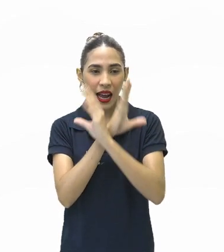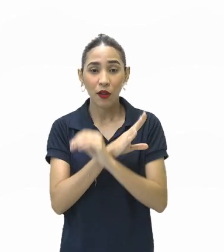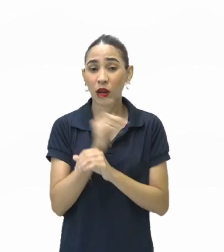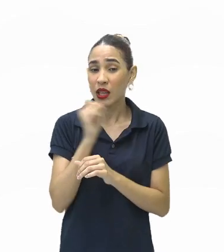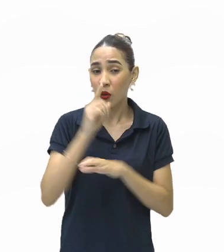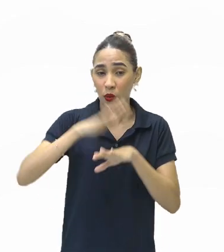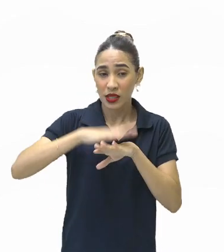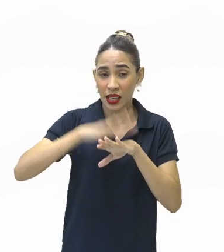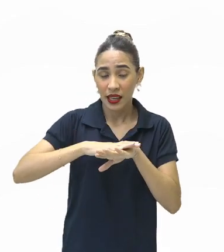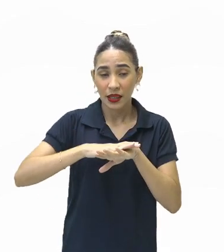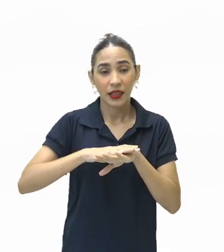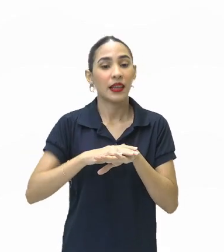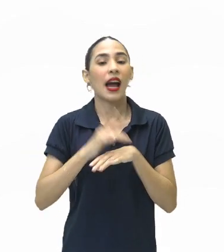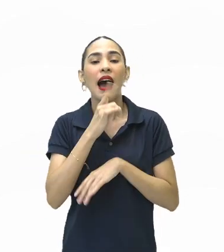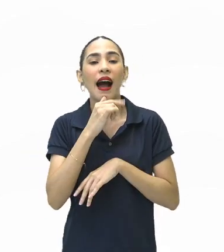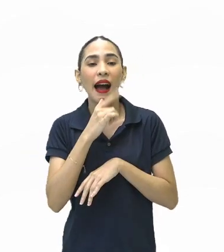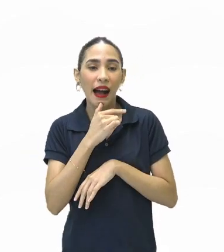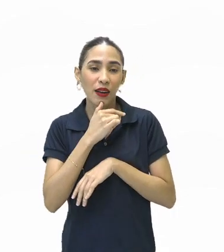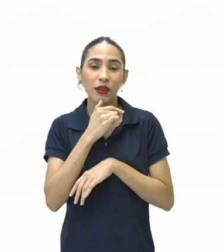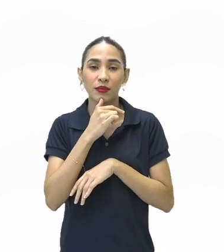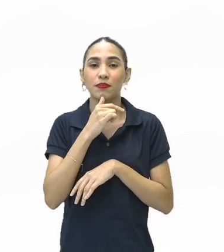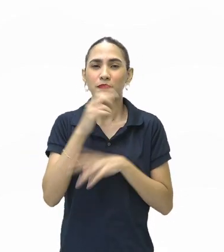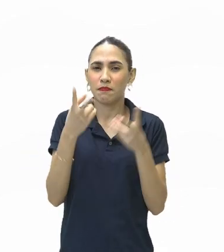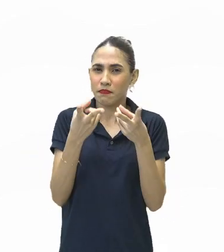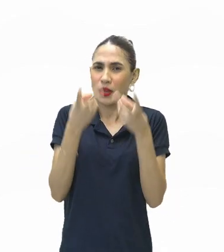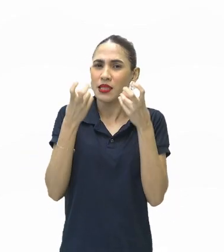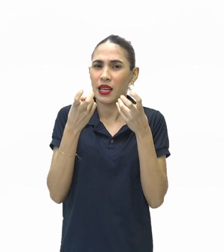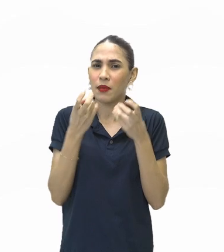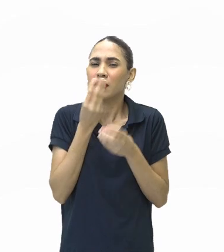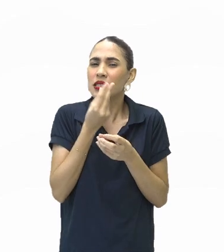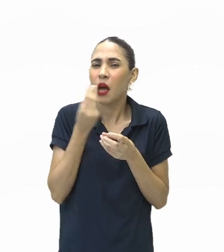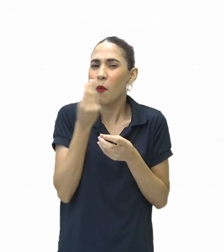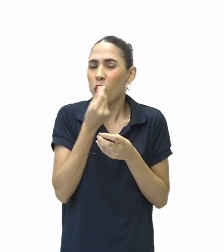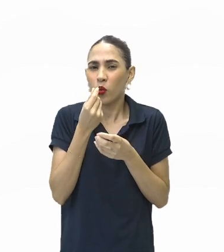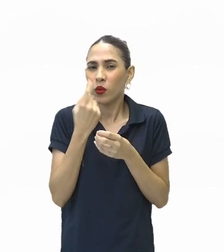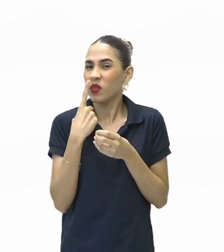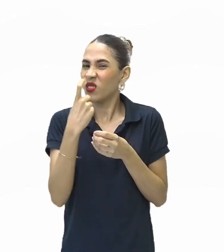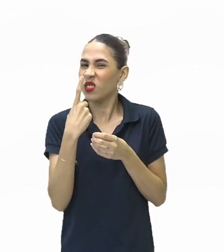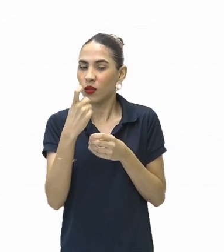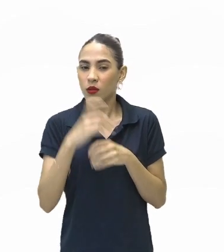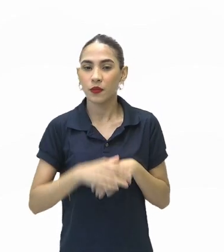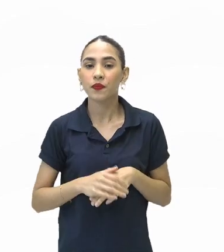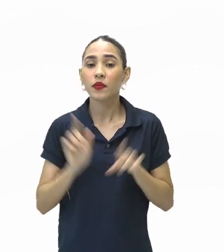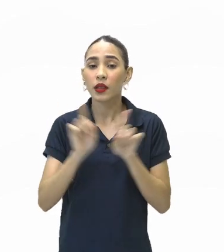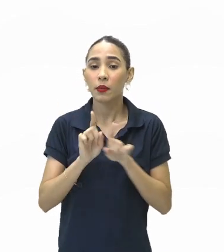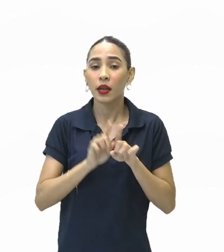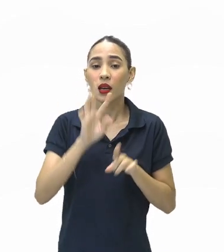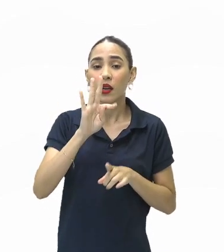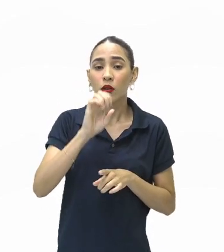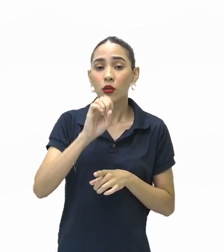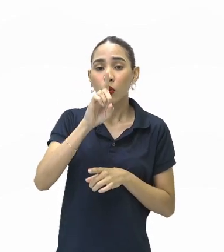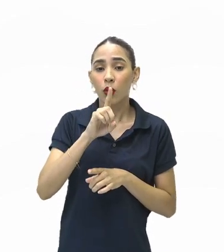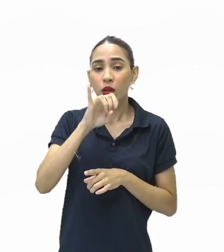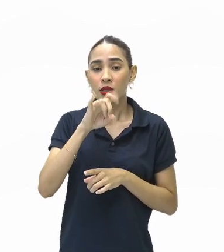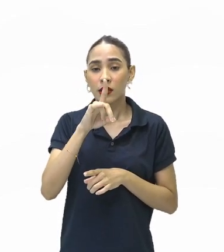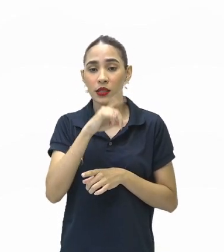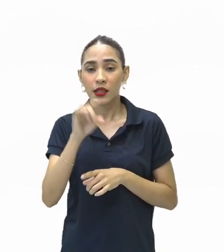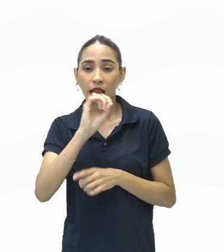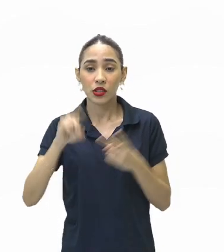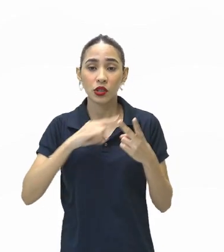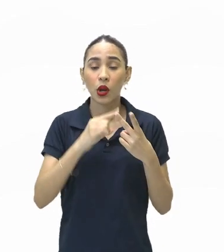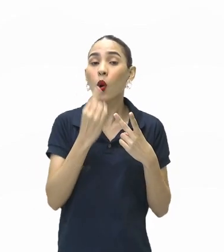seu papel, a água a gente consegue observar sabor e odor. Toxidez, turbidez e